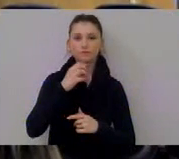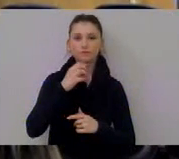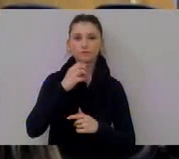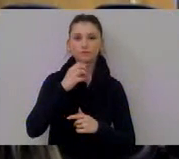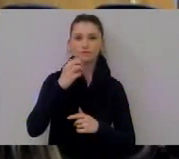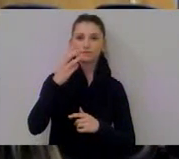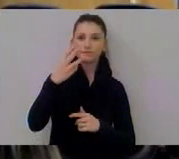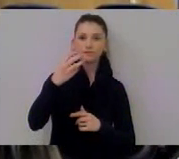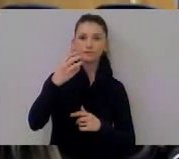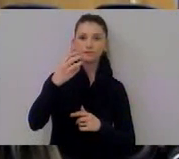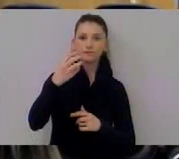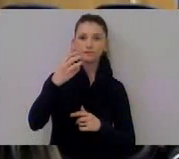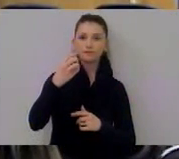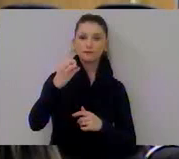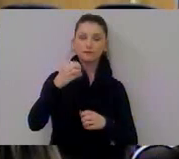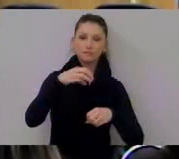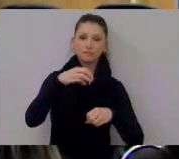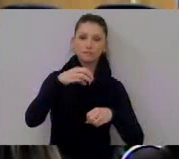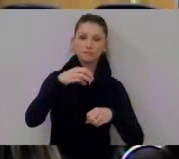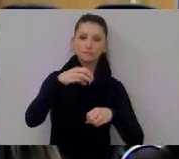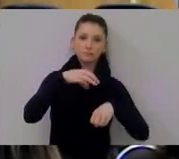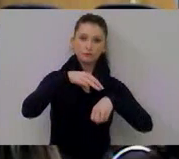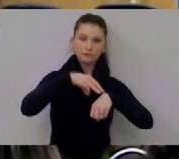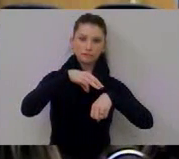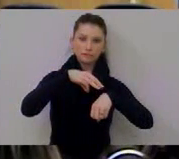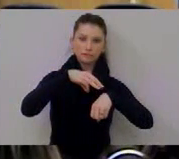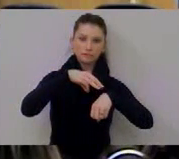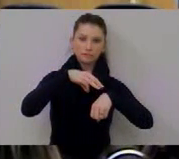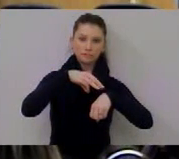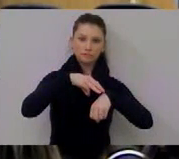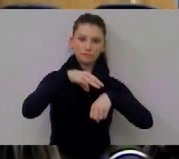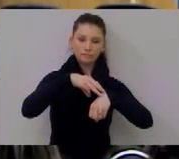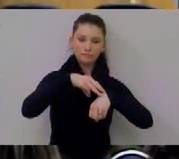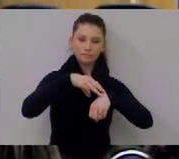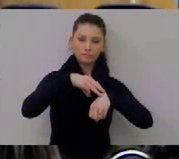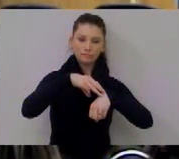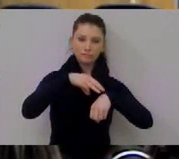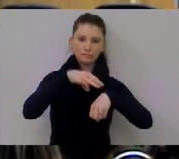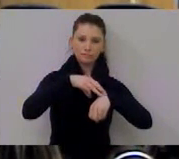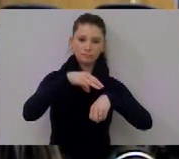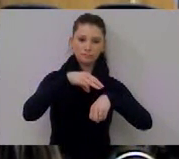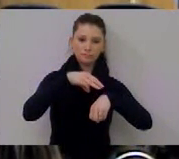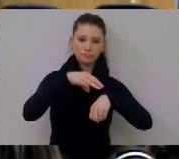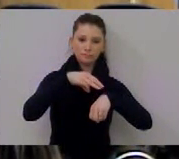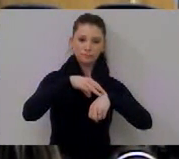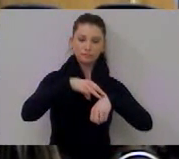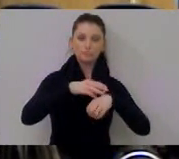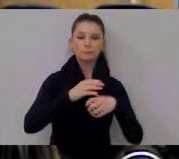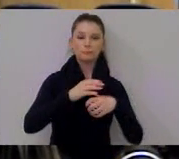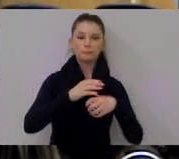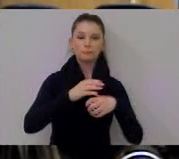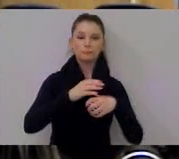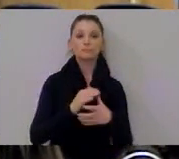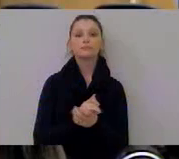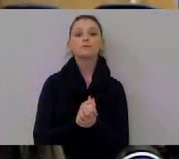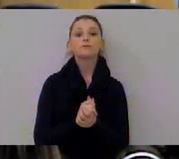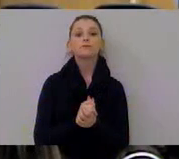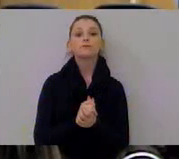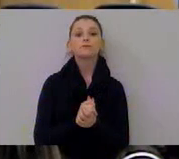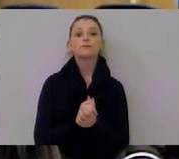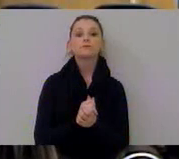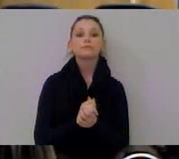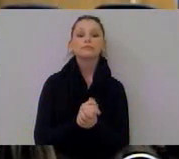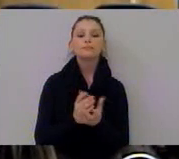Nós vamos abrir a tribuna com a palavra do autor